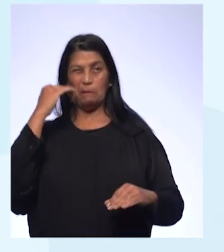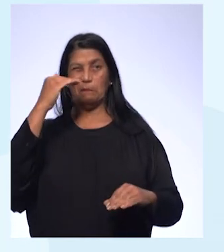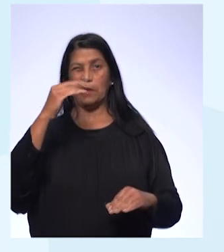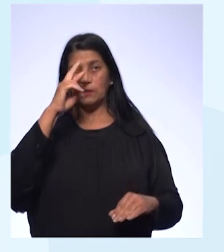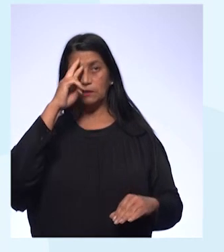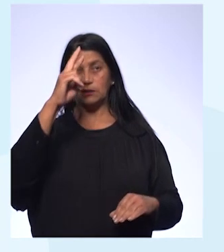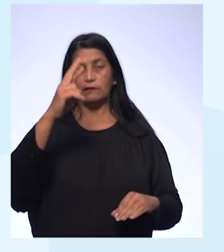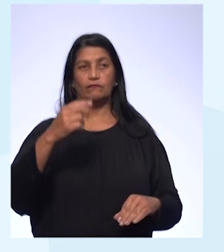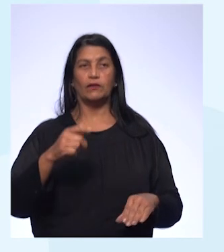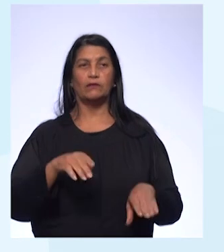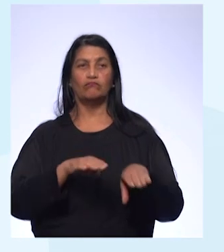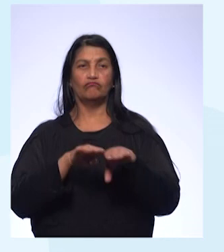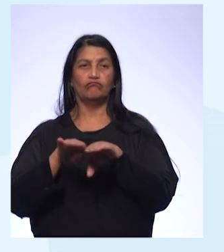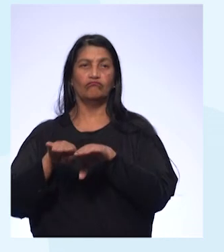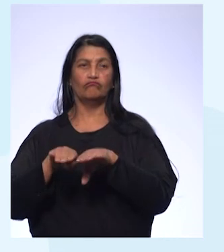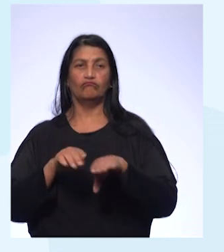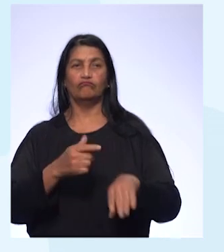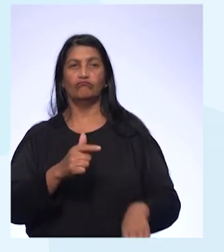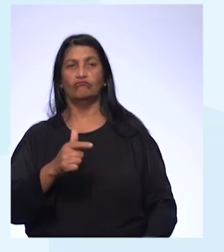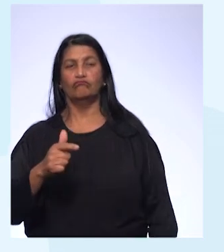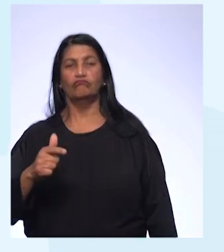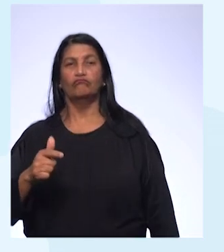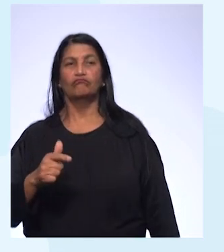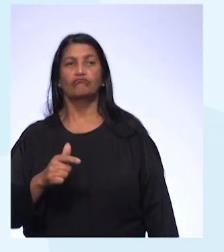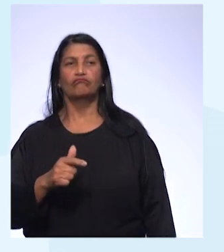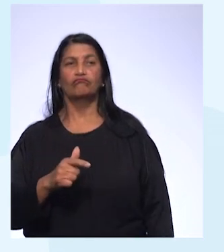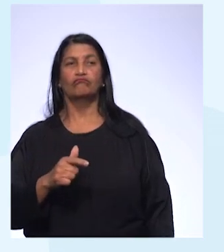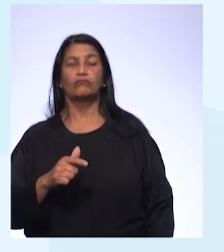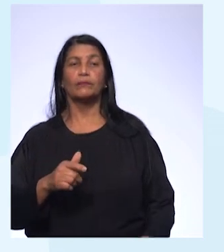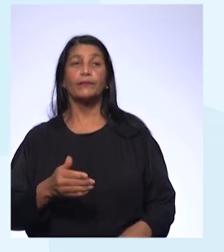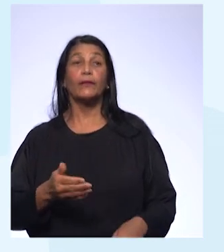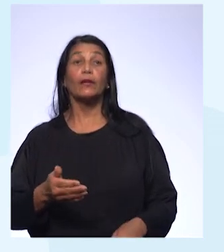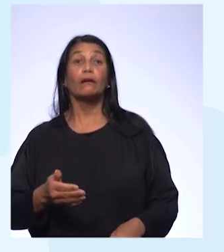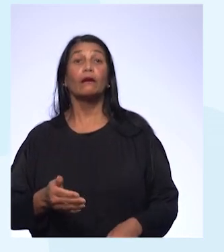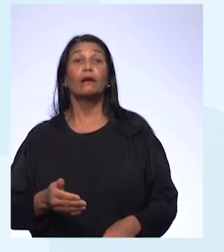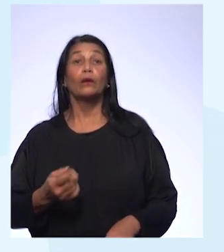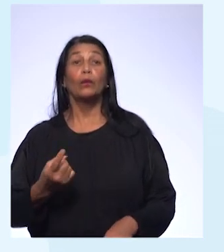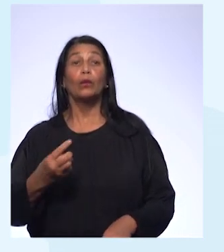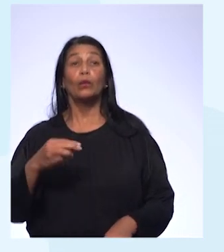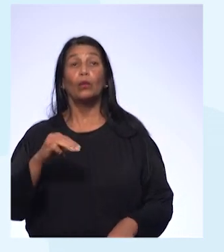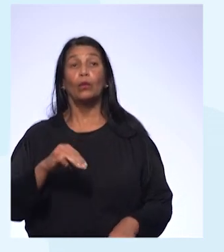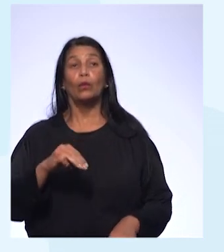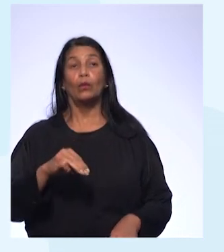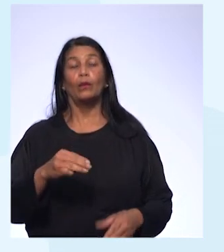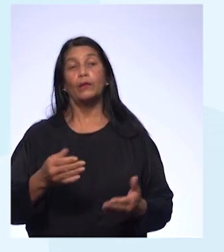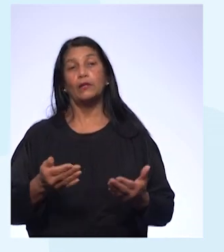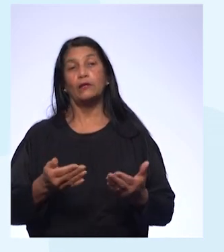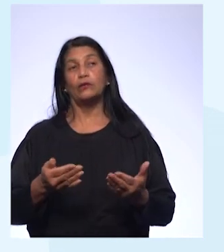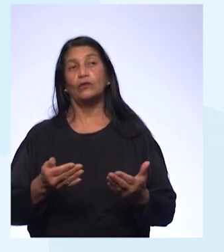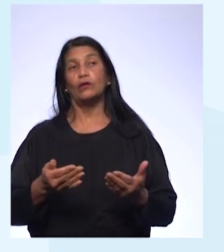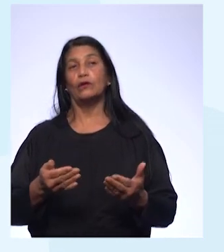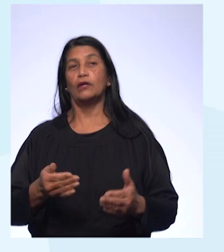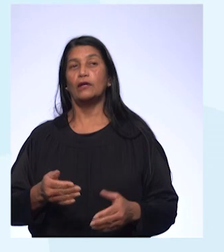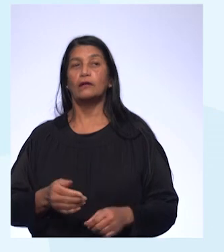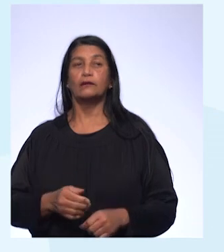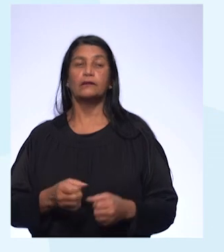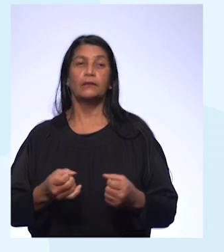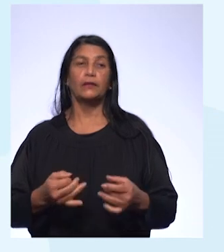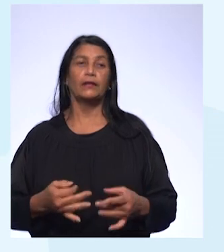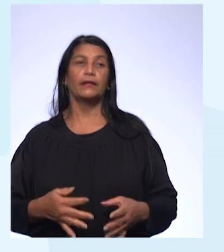os indivíduos, tá? Para a gente encerrar a nossa aula, eu também vou deixar um minutinho só, porque tá fácil essa, tá,